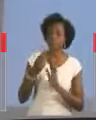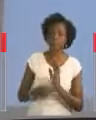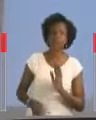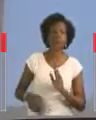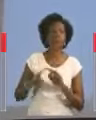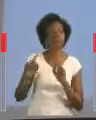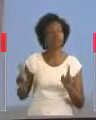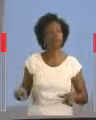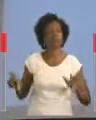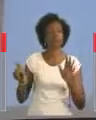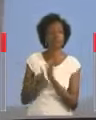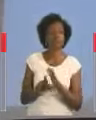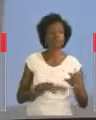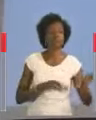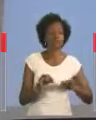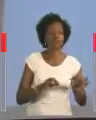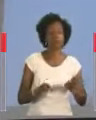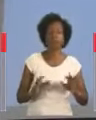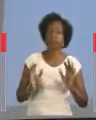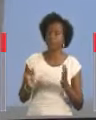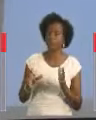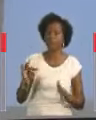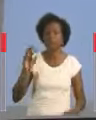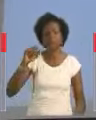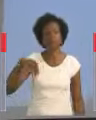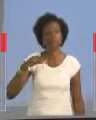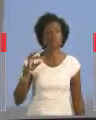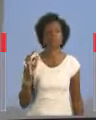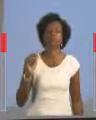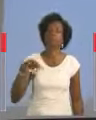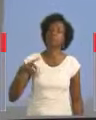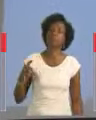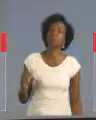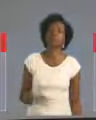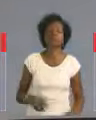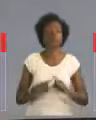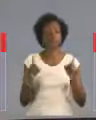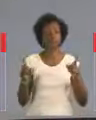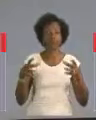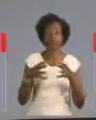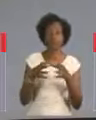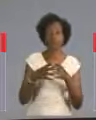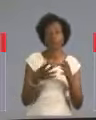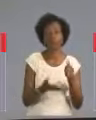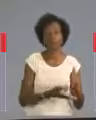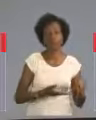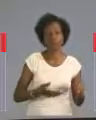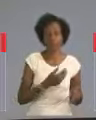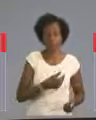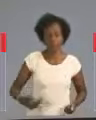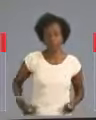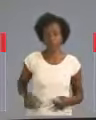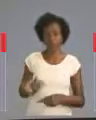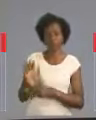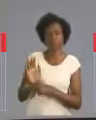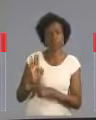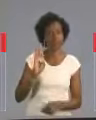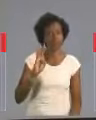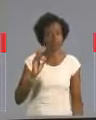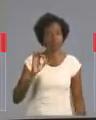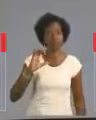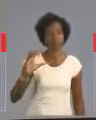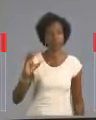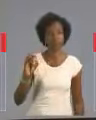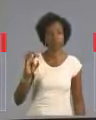projeto de lei está tramitando mas que é boicotado pela base do governo para que essas escolas sejam